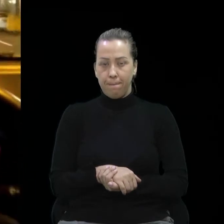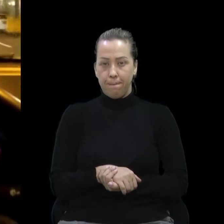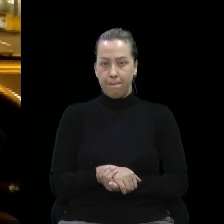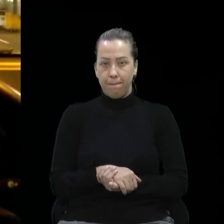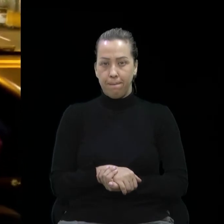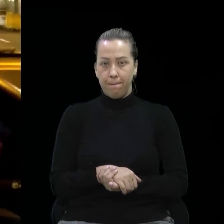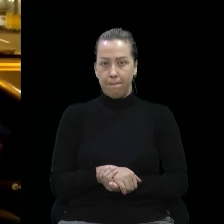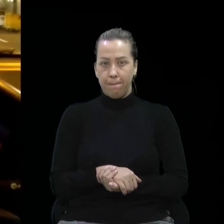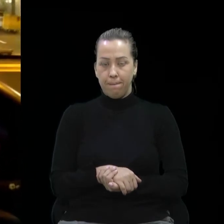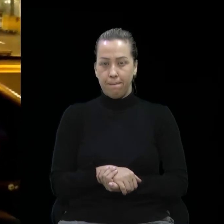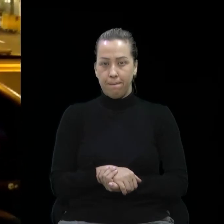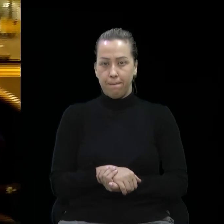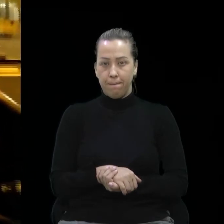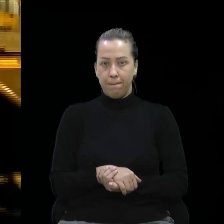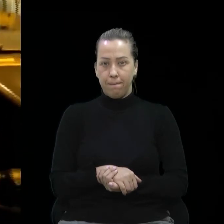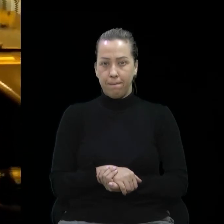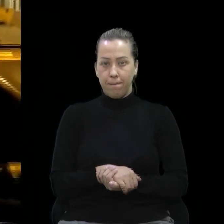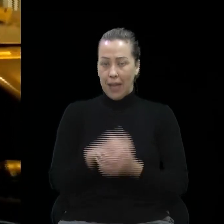Parei aqui.